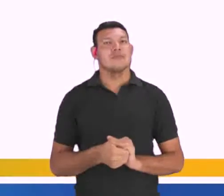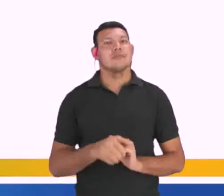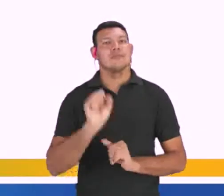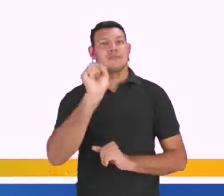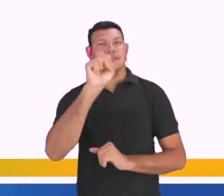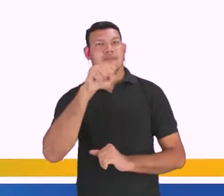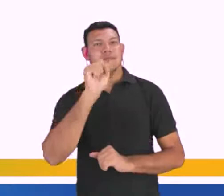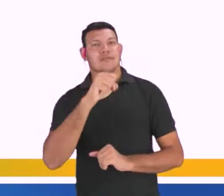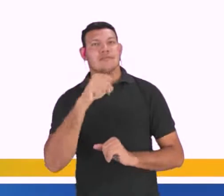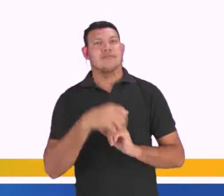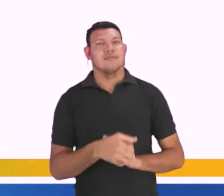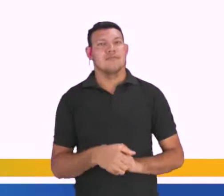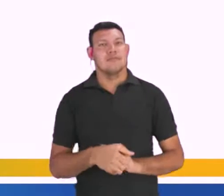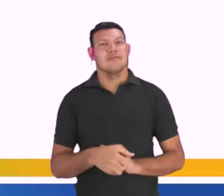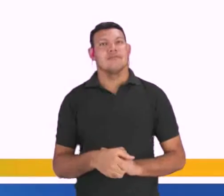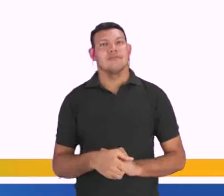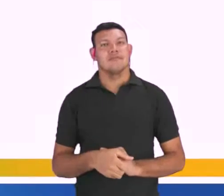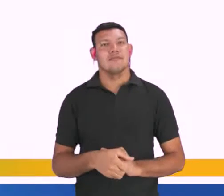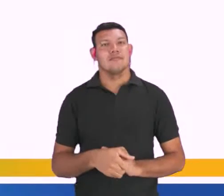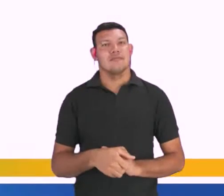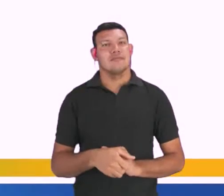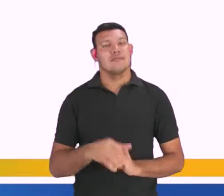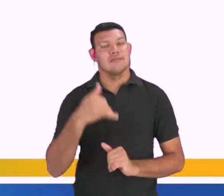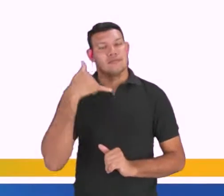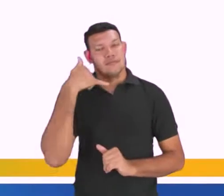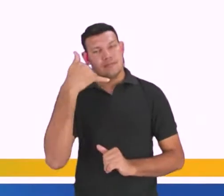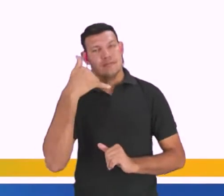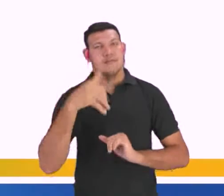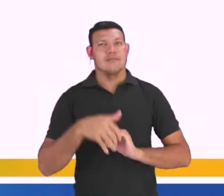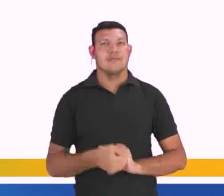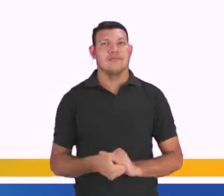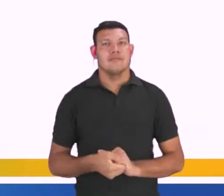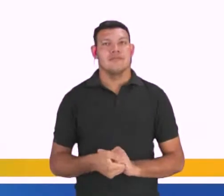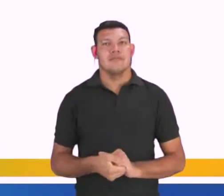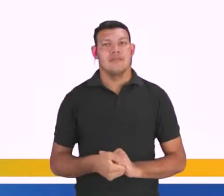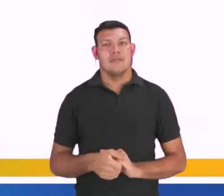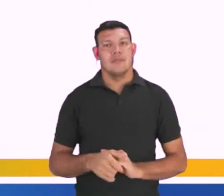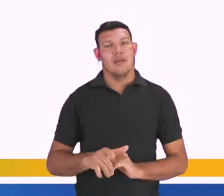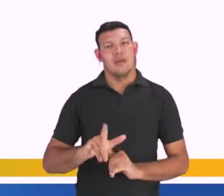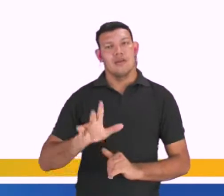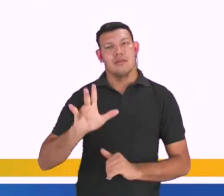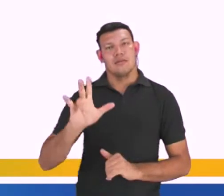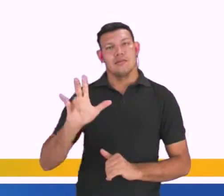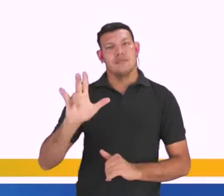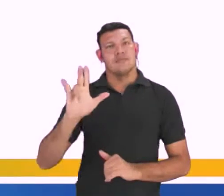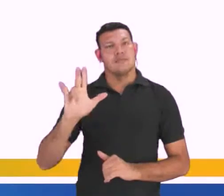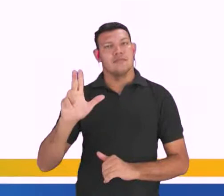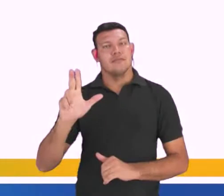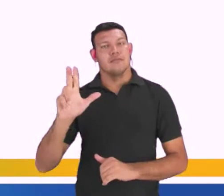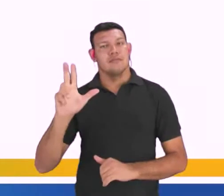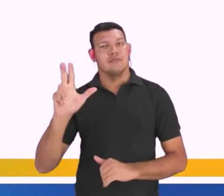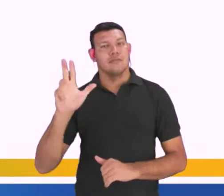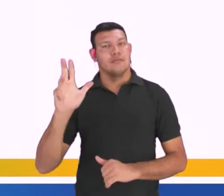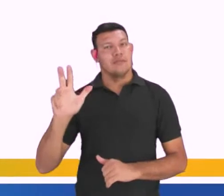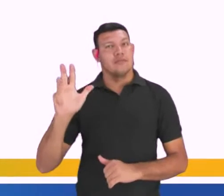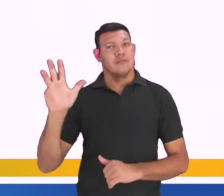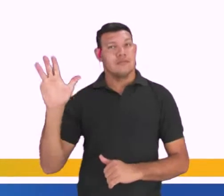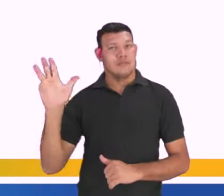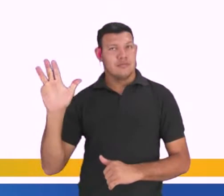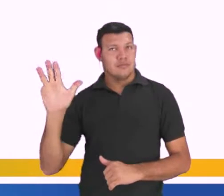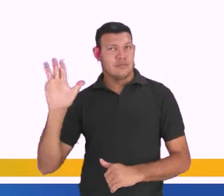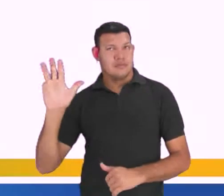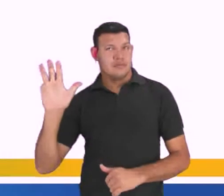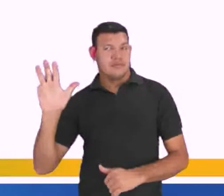Lula falando também no telefone com o ex-presidente dos Estados Unidos, "We can".